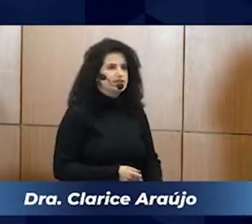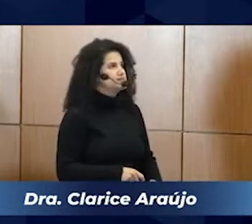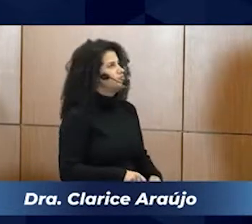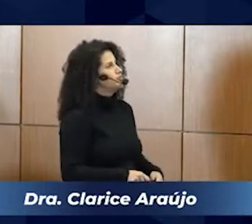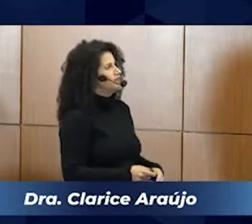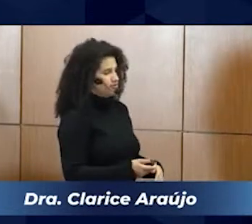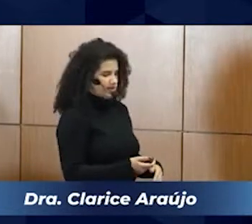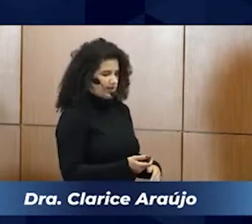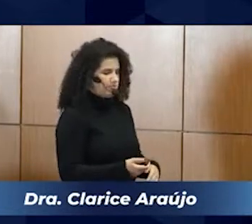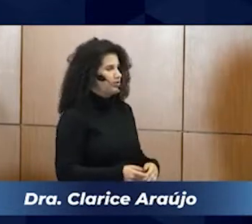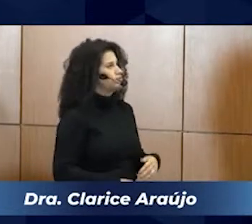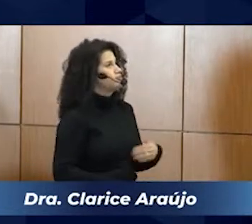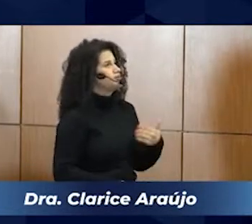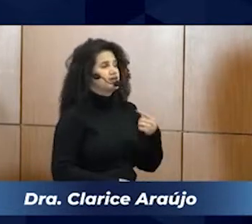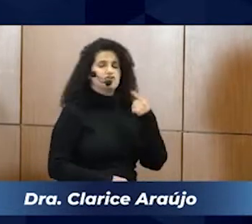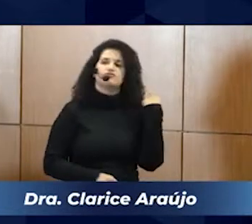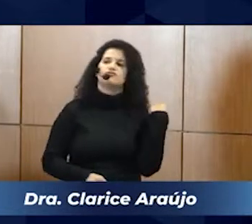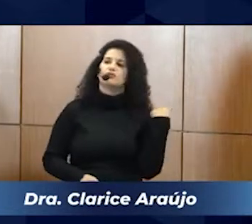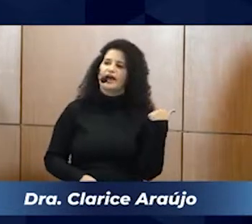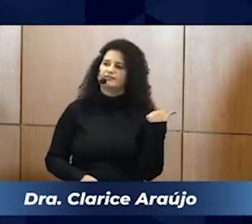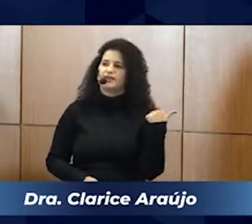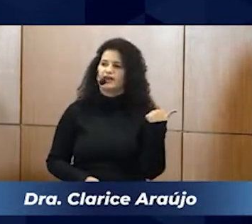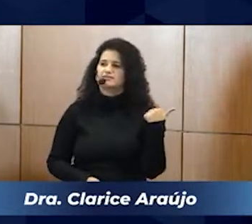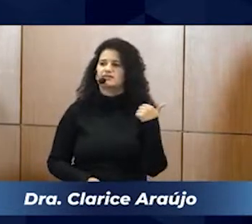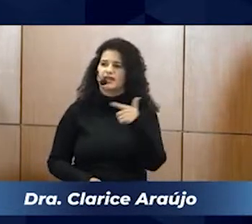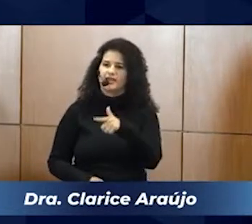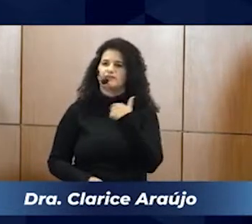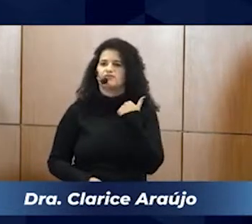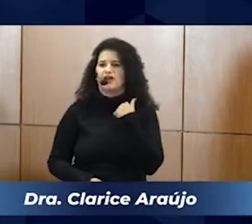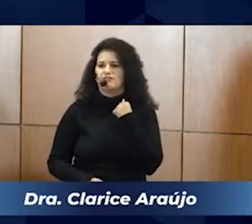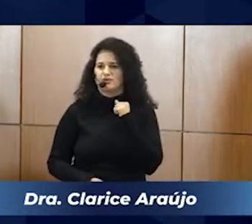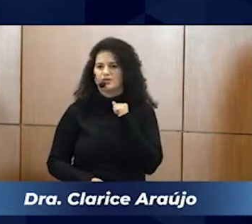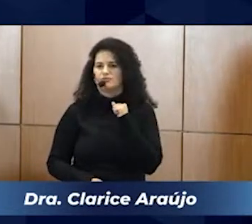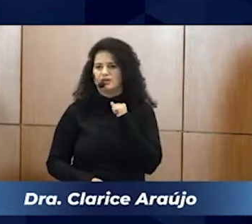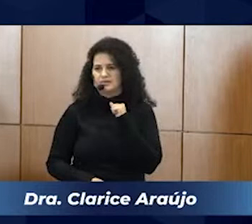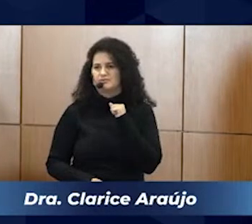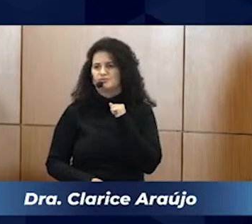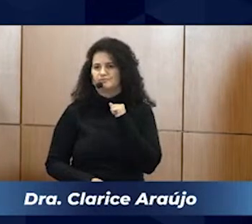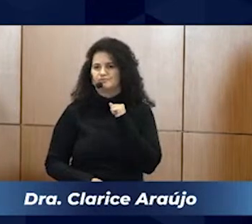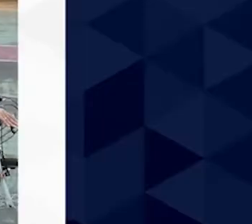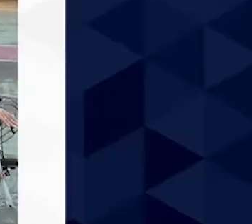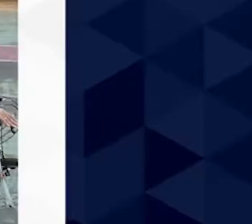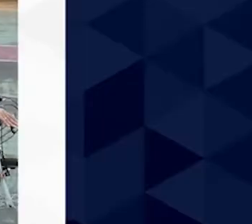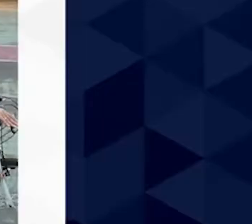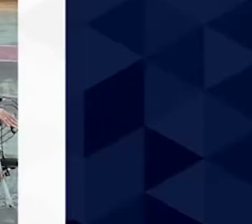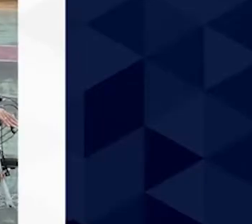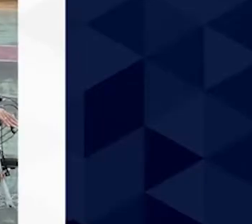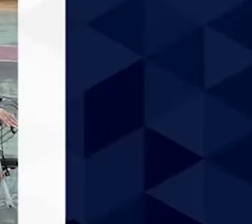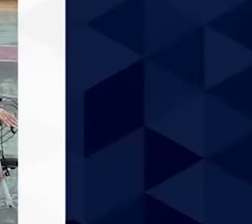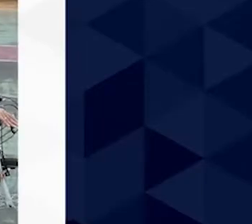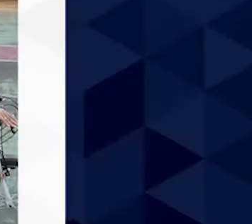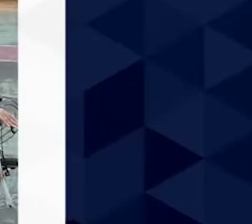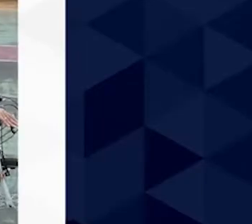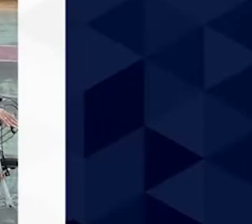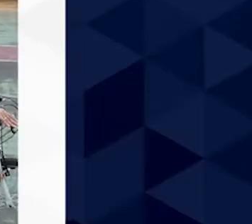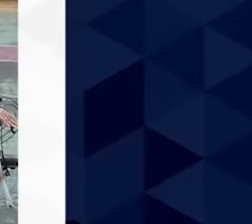investigação dessa abordagem terapêutica, porque a gente viu lá atrás que ela era viável aqui no Brasil. Né? Não precisa de muita coisa,